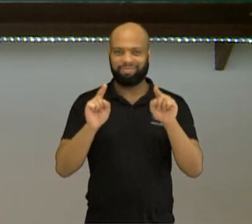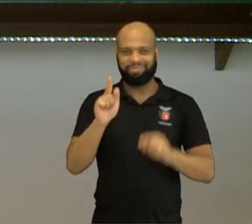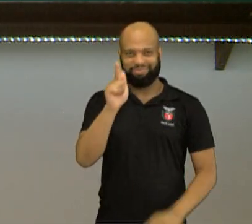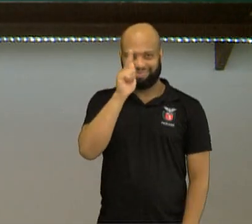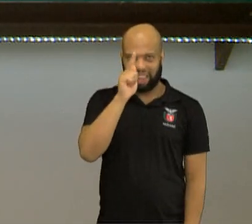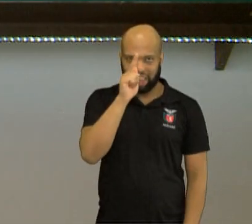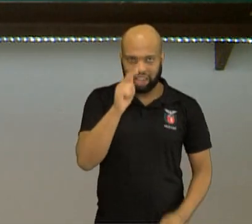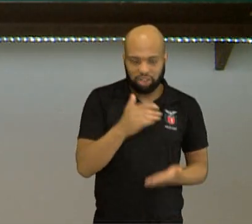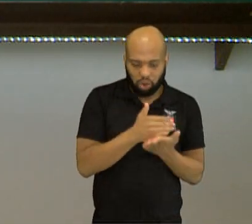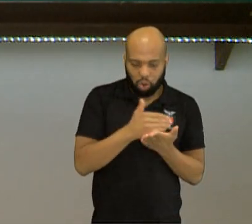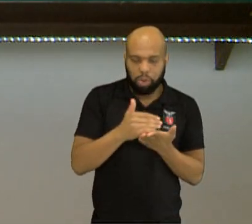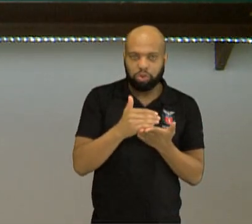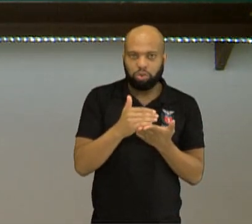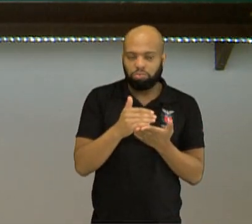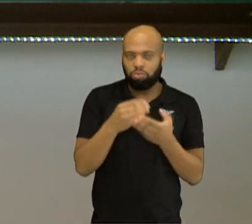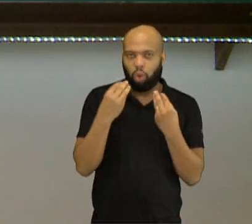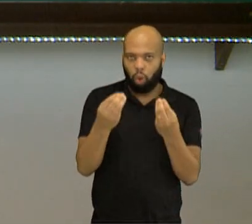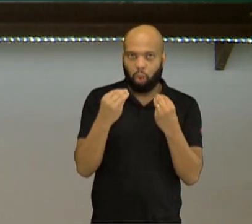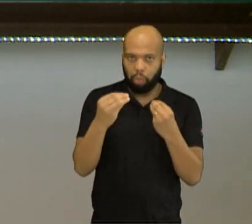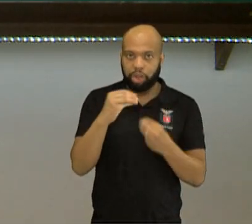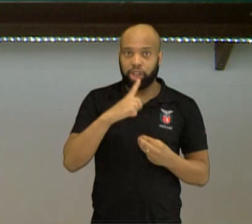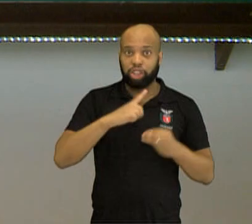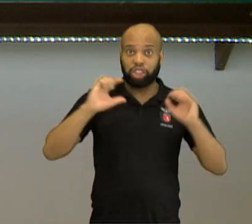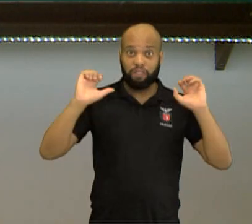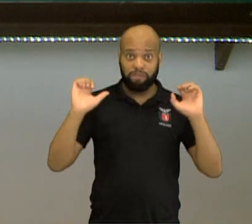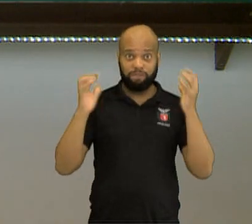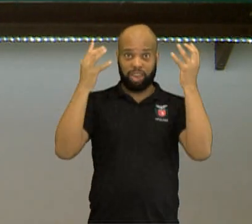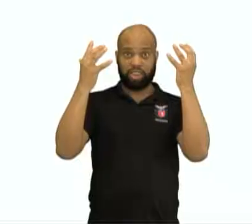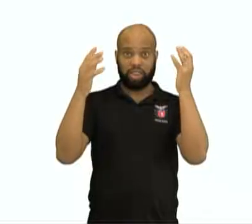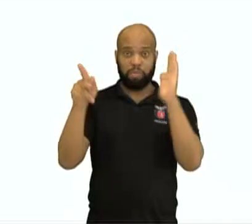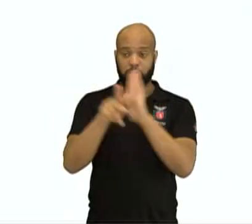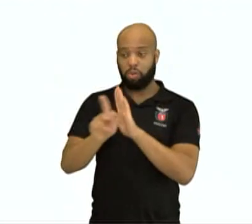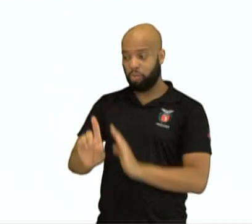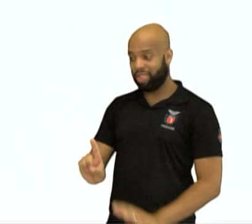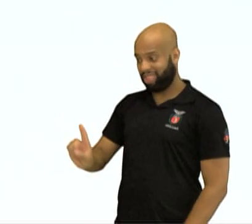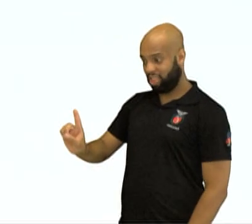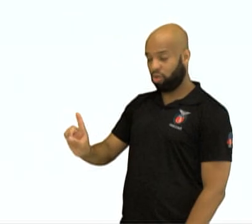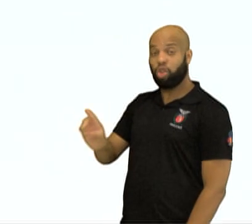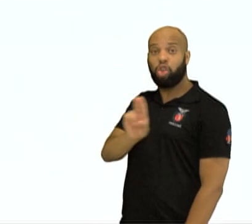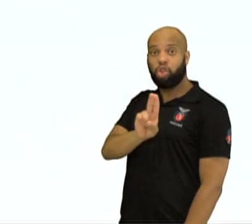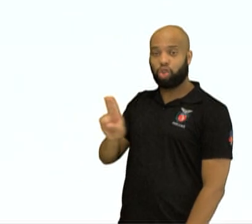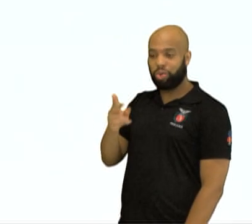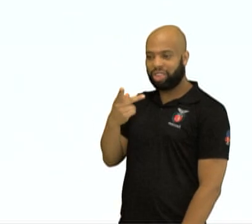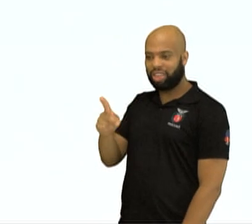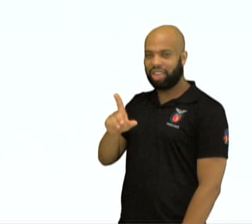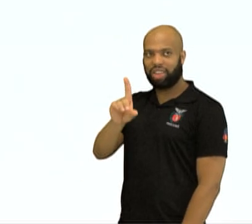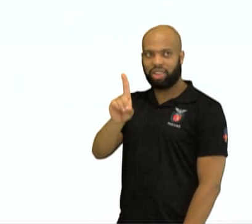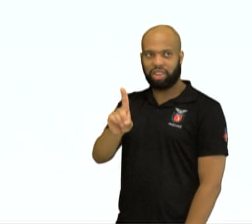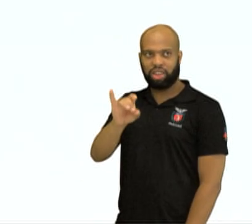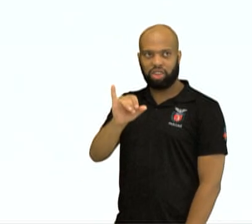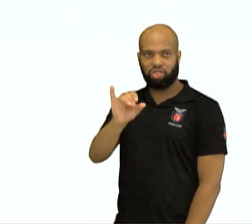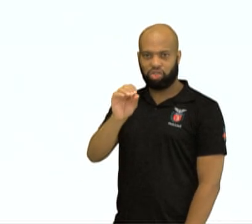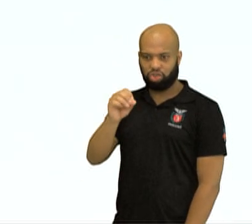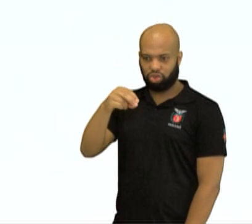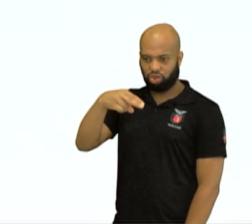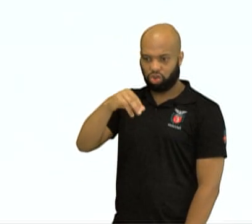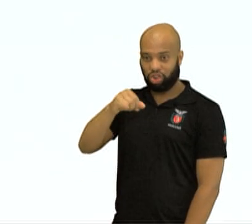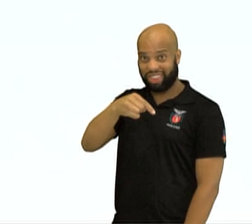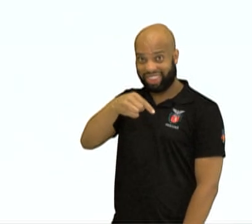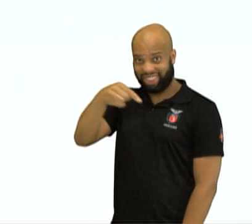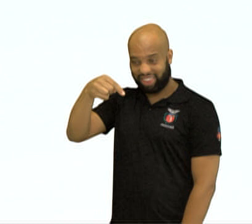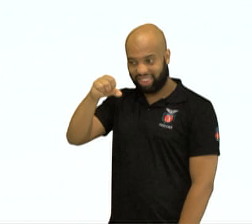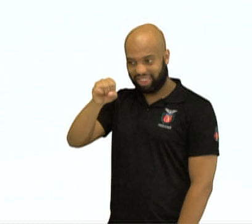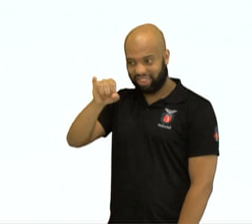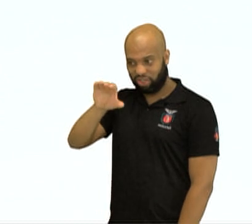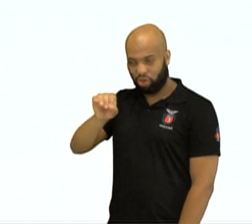tudo começou com as festas ao deus Dionísio. Você conhece, sabe quem é o deus